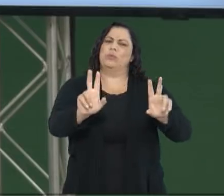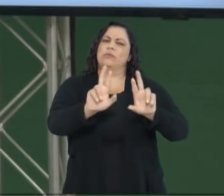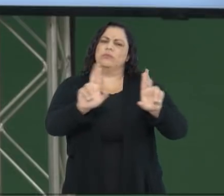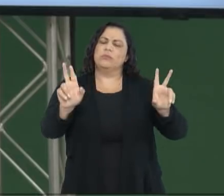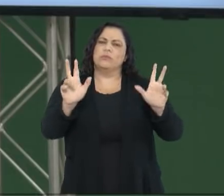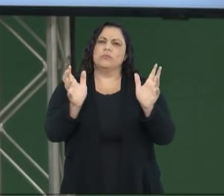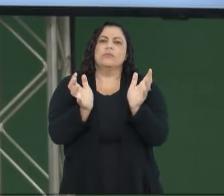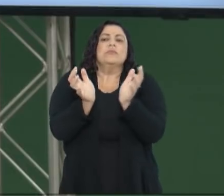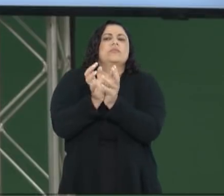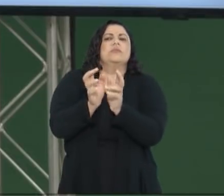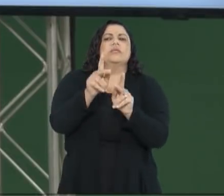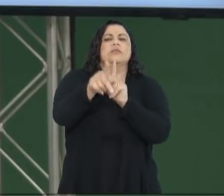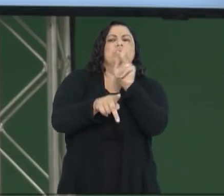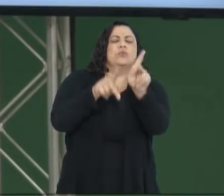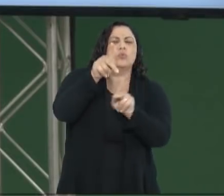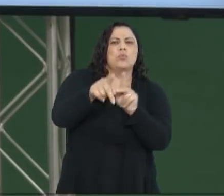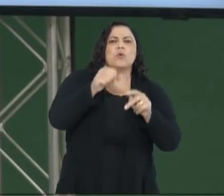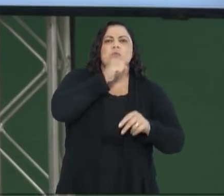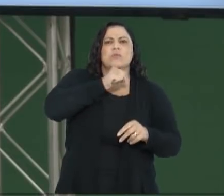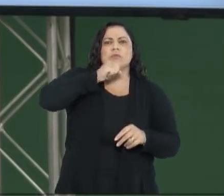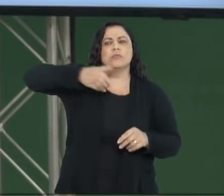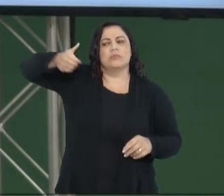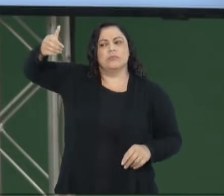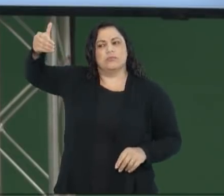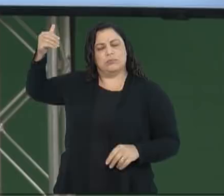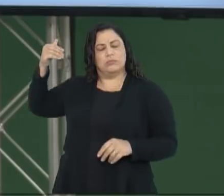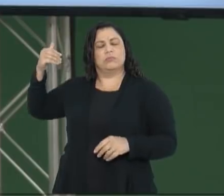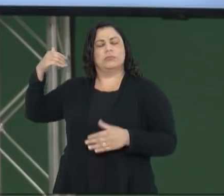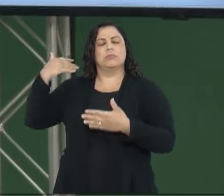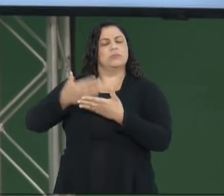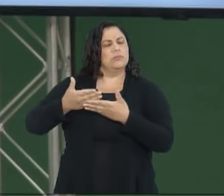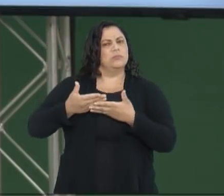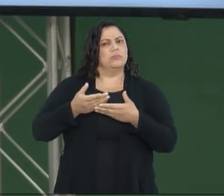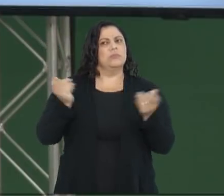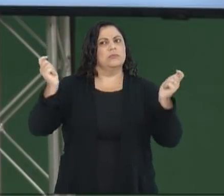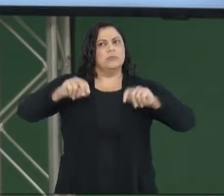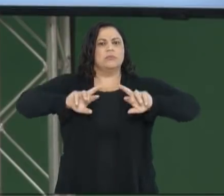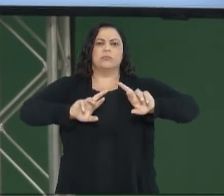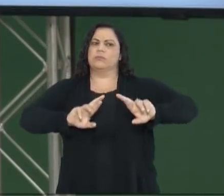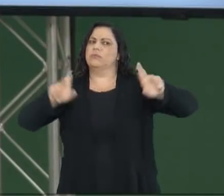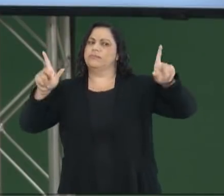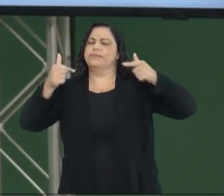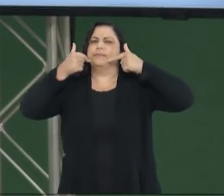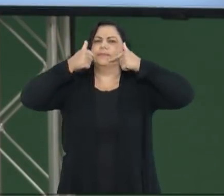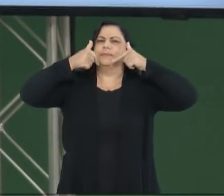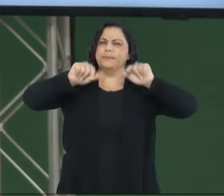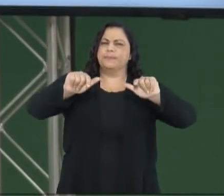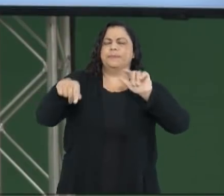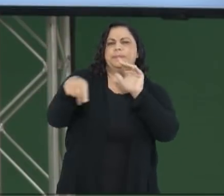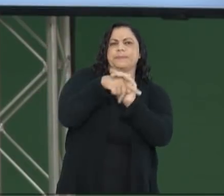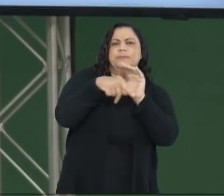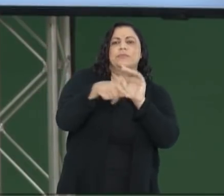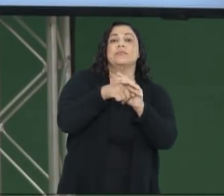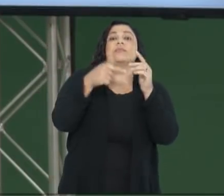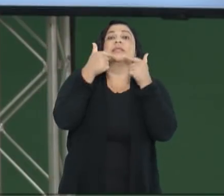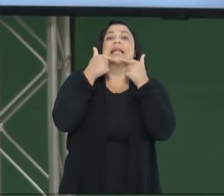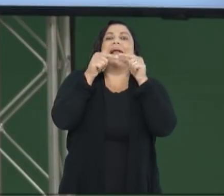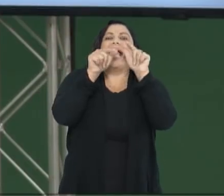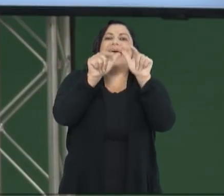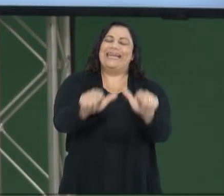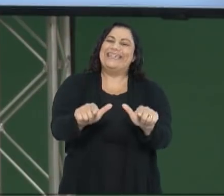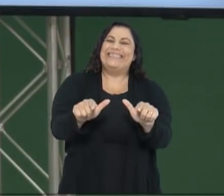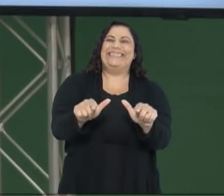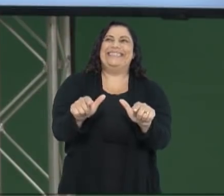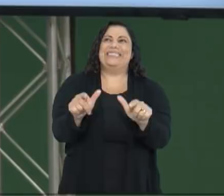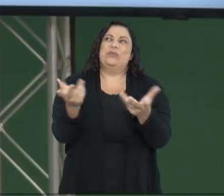povos antigos, eles trazem consigo essas diferenças, né? Idiomas próprios, língua própria,